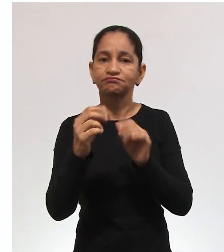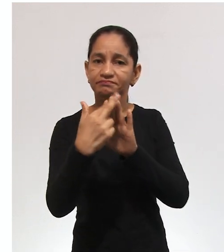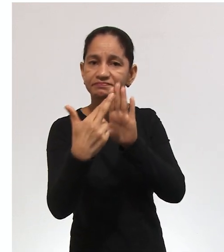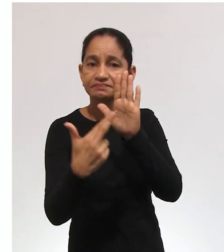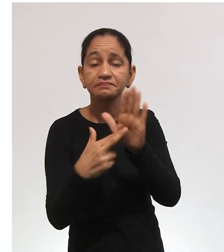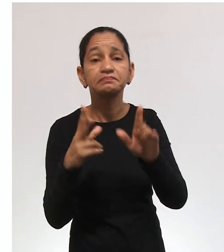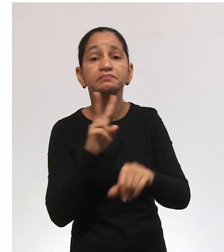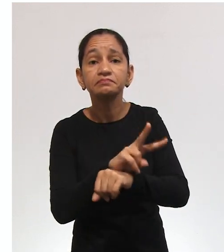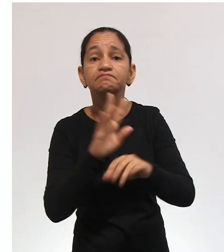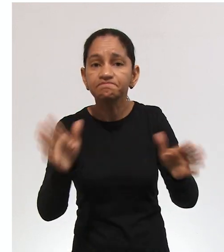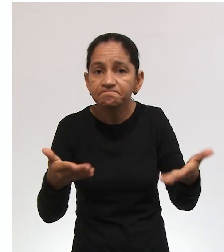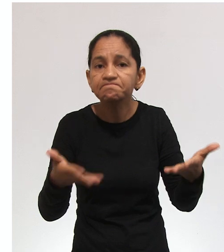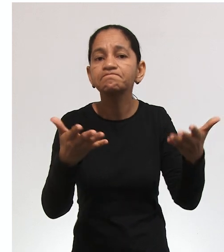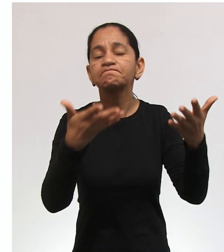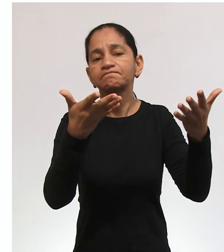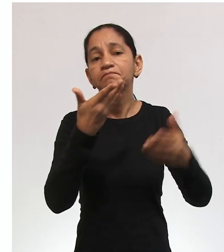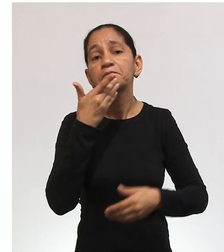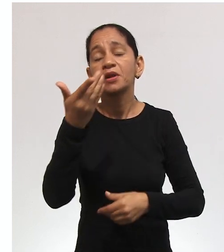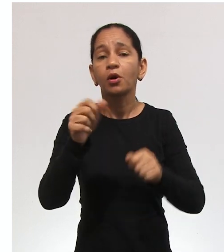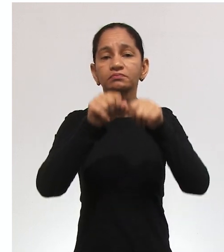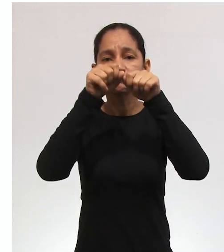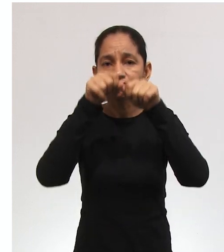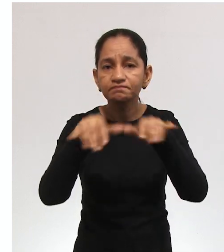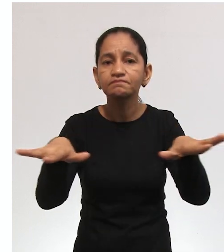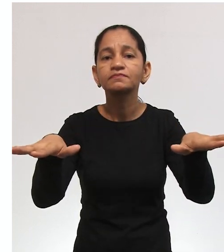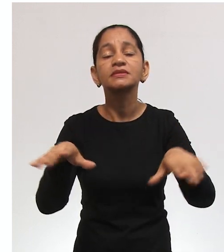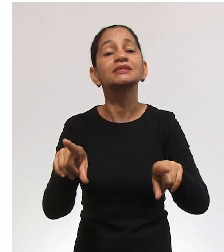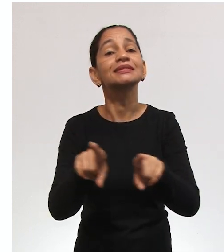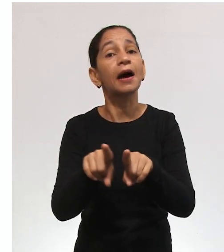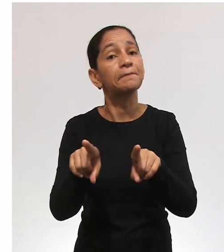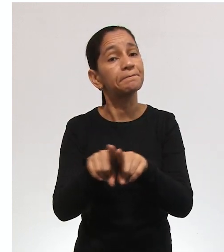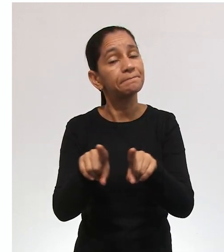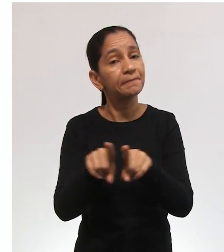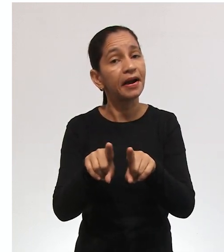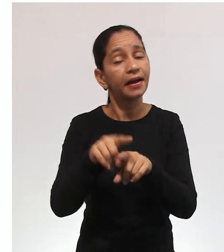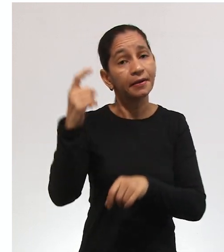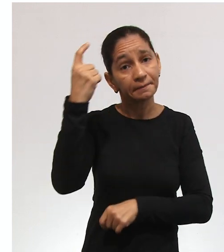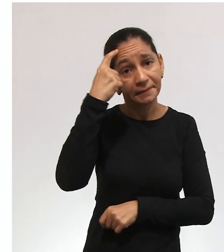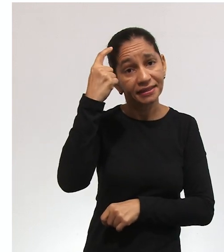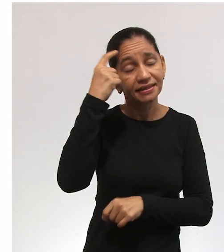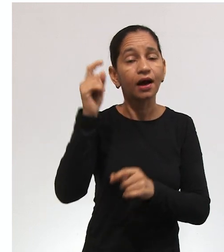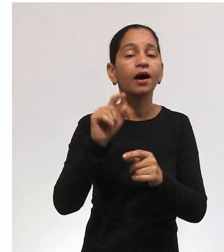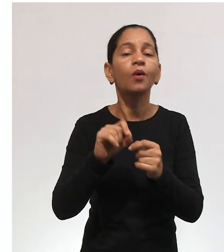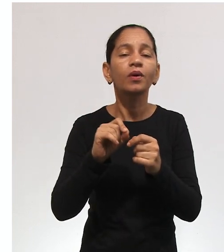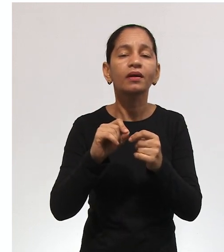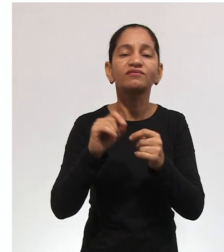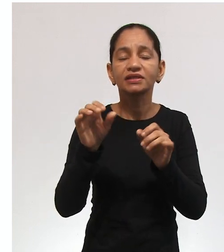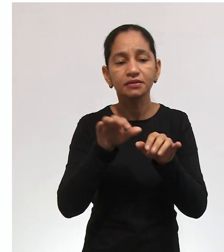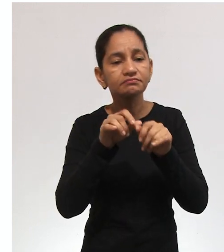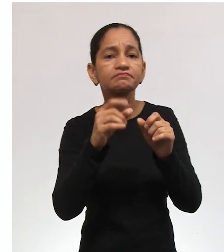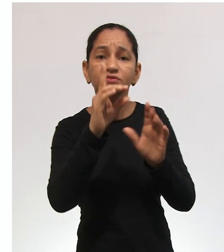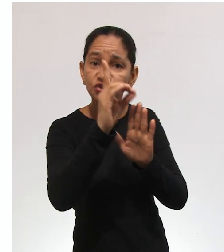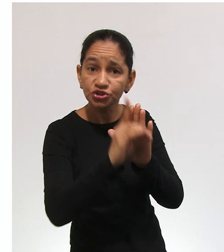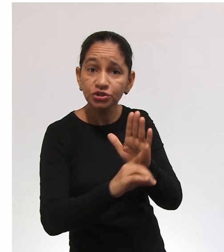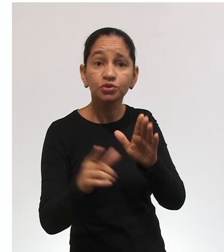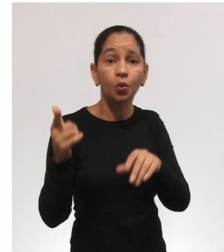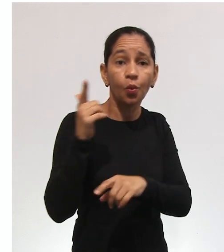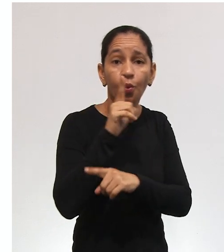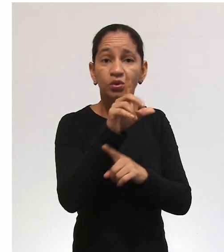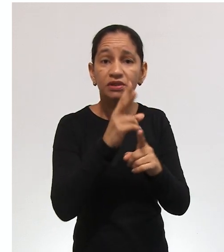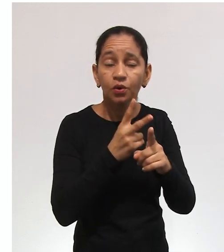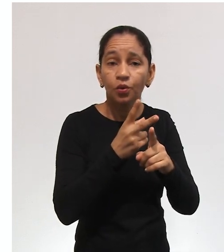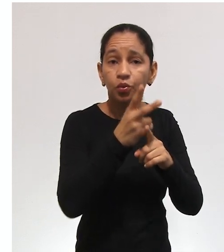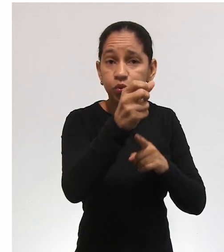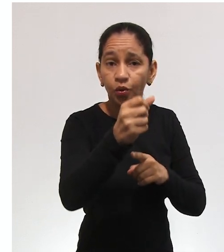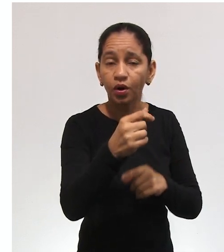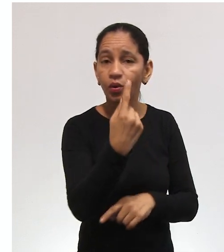ainda uma crescente ampliação, que é a famosa tendência in fiere. A partir do momento que um direito trabalhista